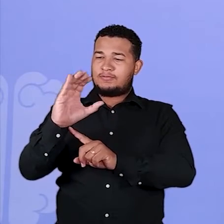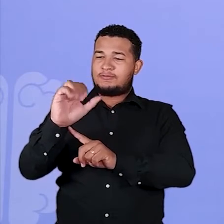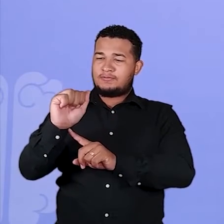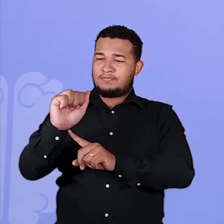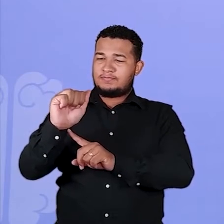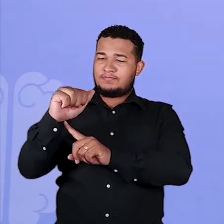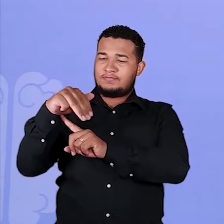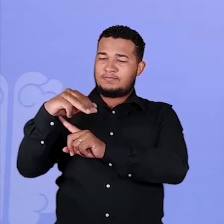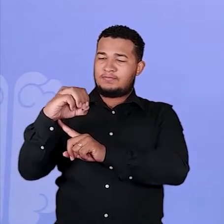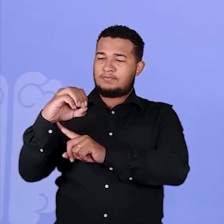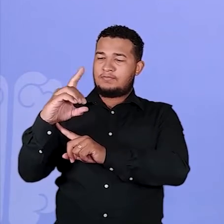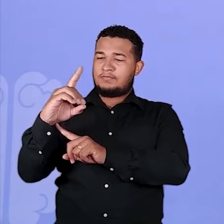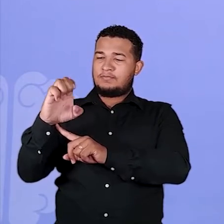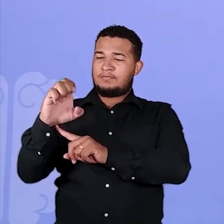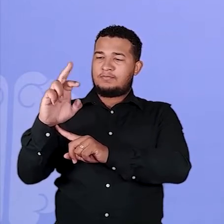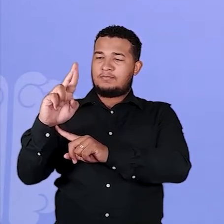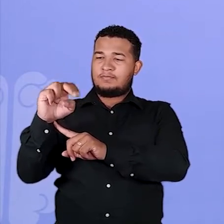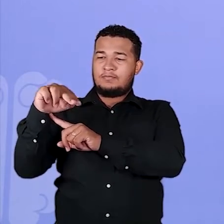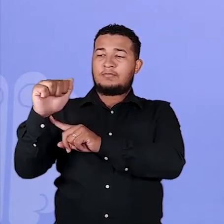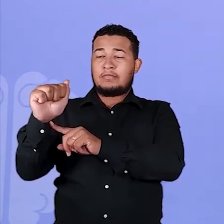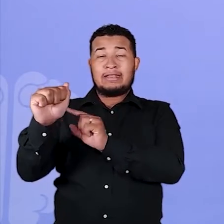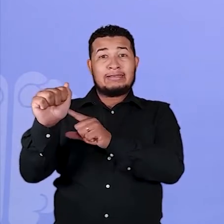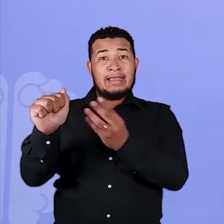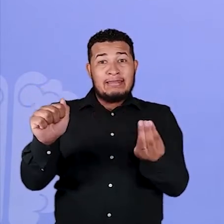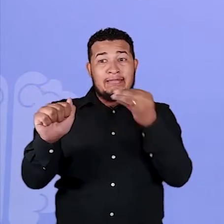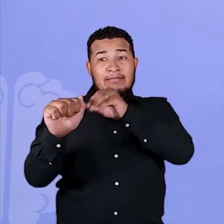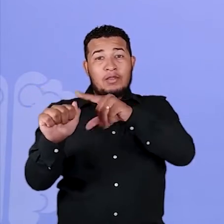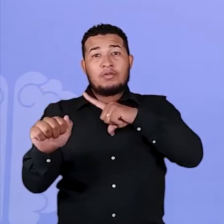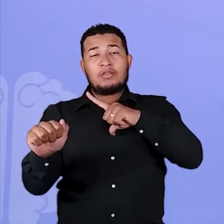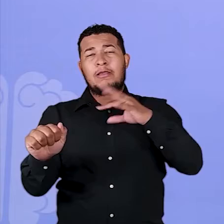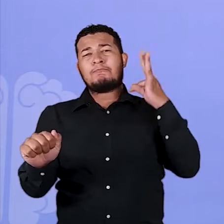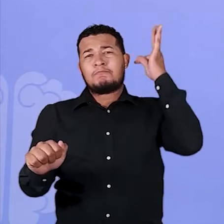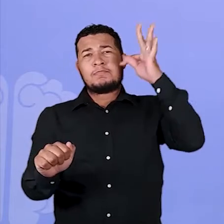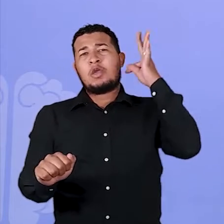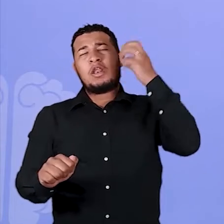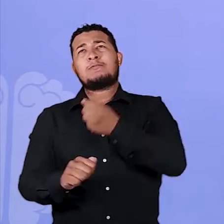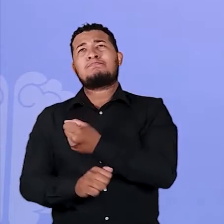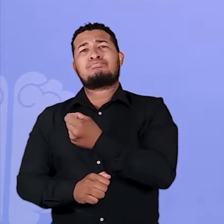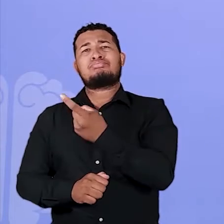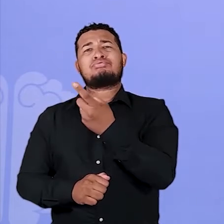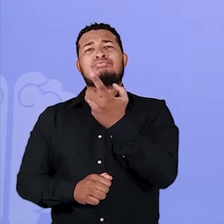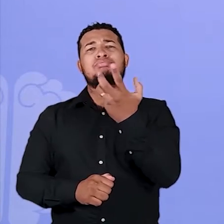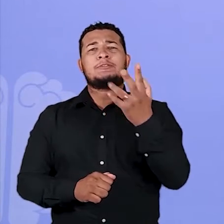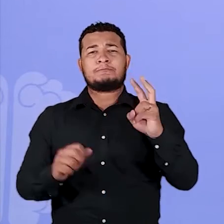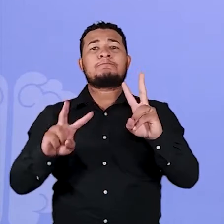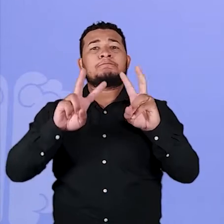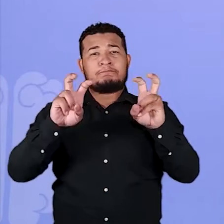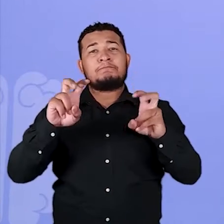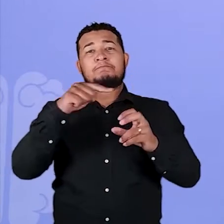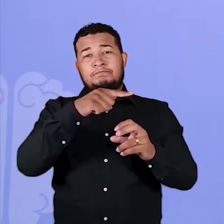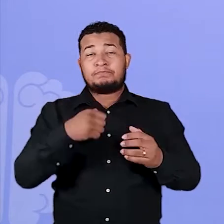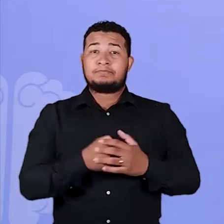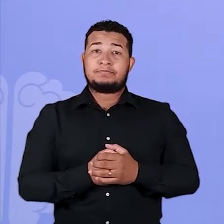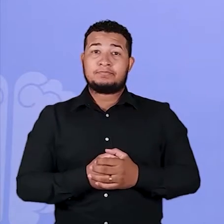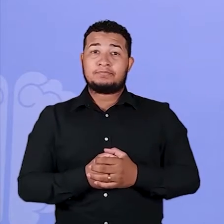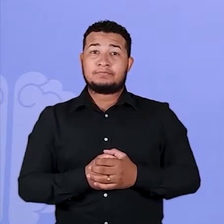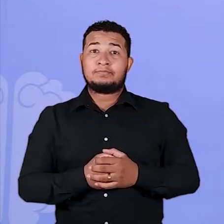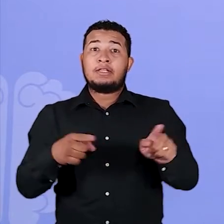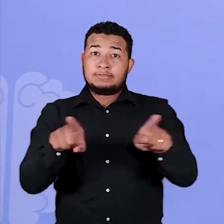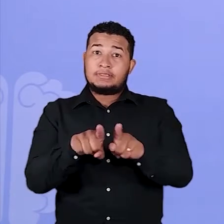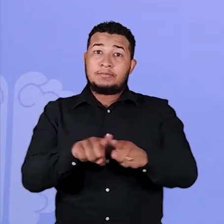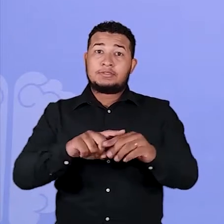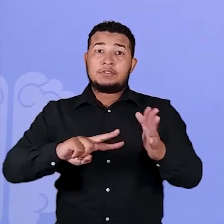moderna, estão inseridos muitas teorias diferentes acerca da ação humana. Isso quer